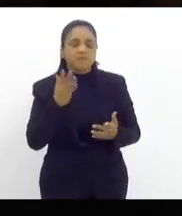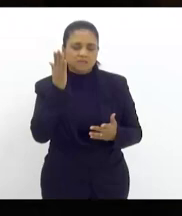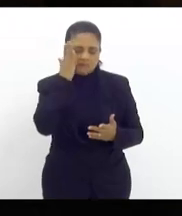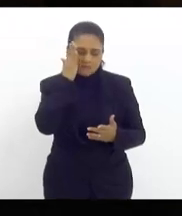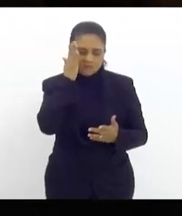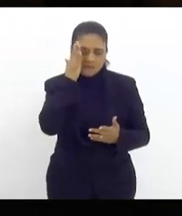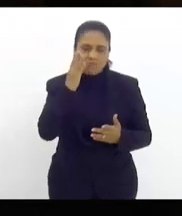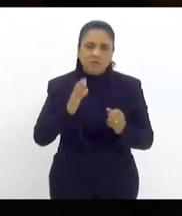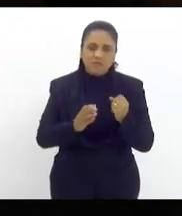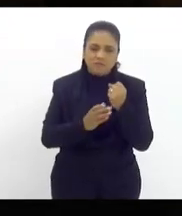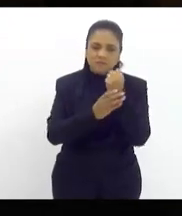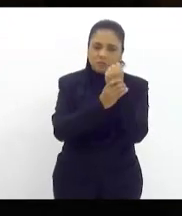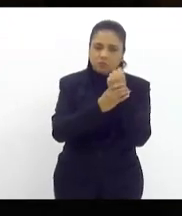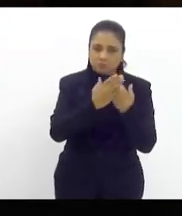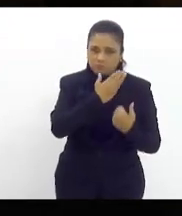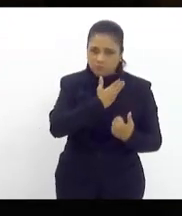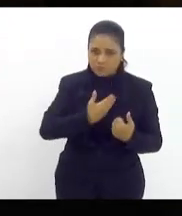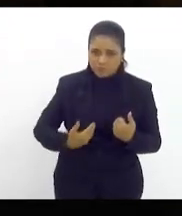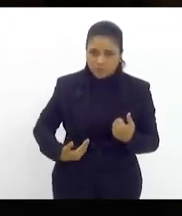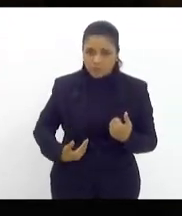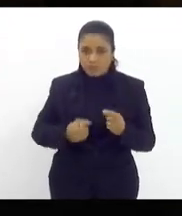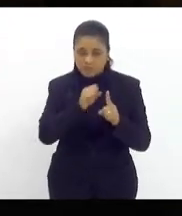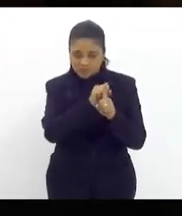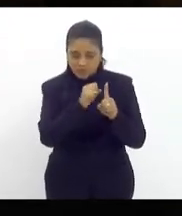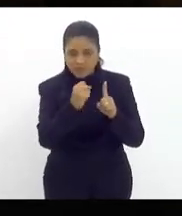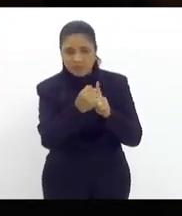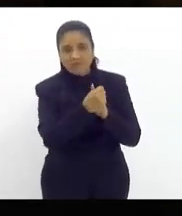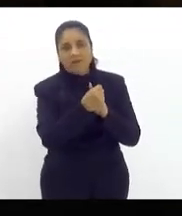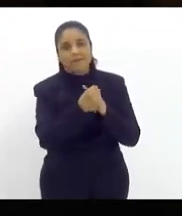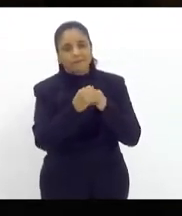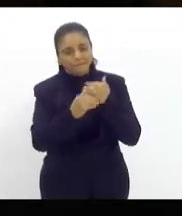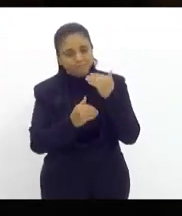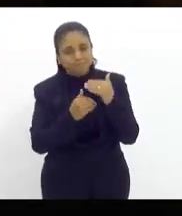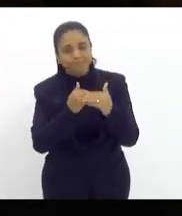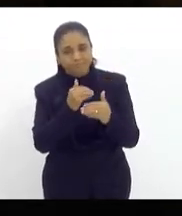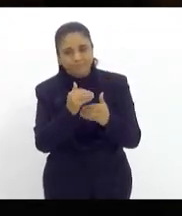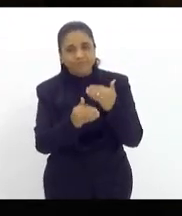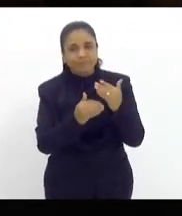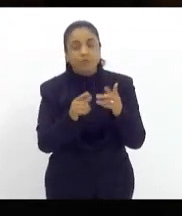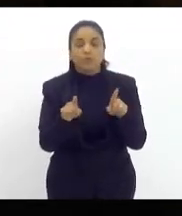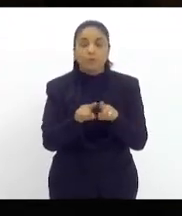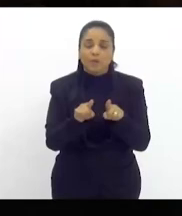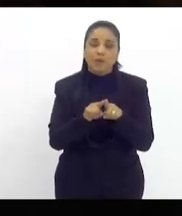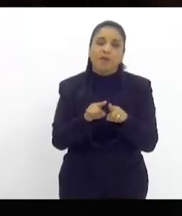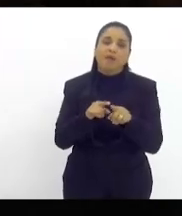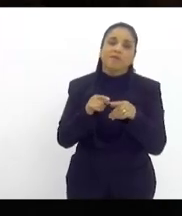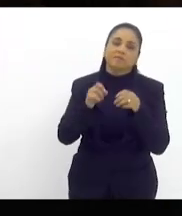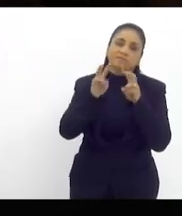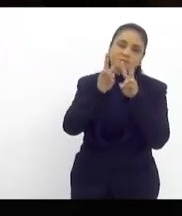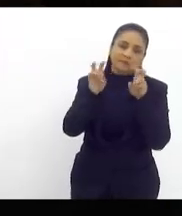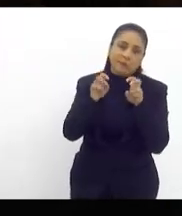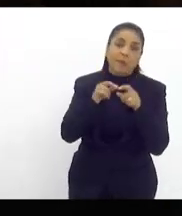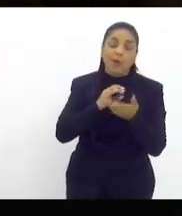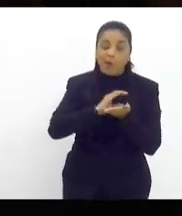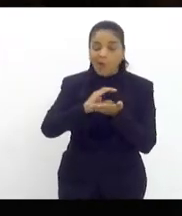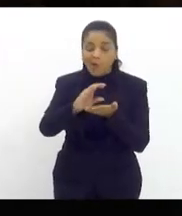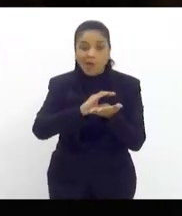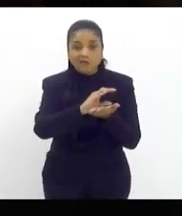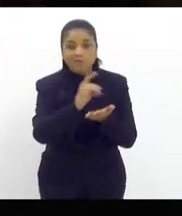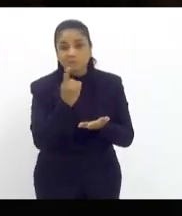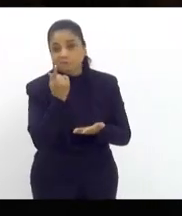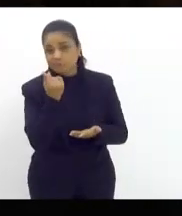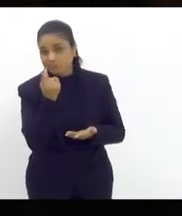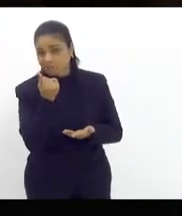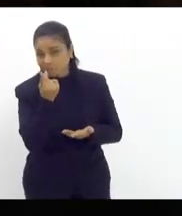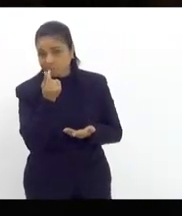nossa sociedade é construída e aí senhora presidenta eu quero falar de orçamento eu quero falar de dinheiro porque prioridade